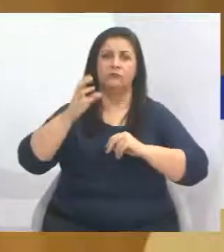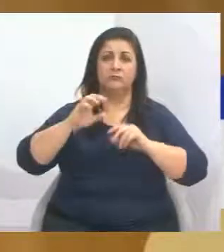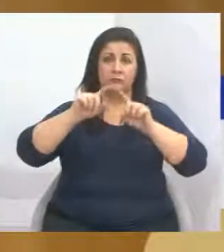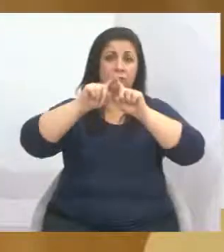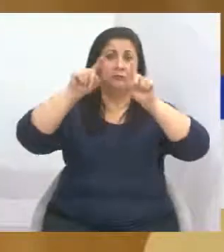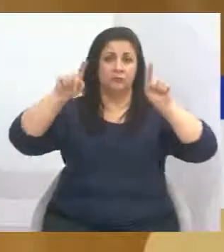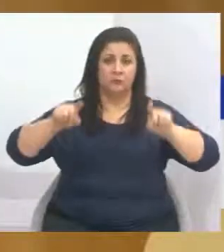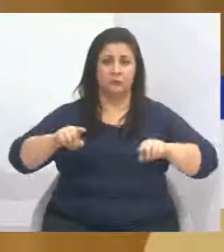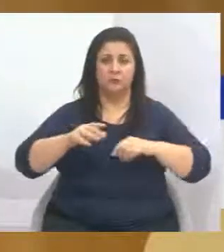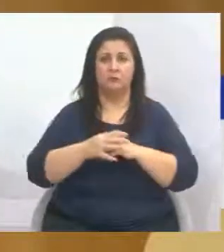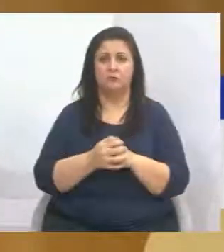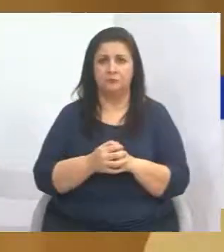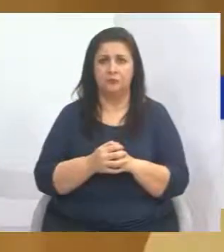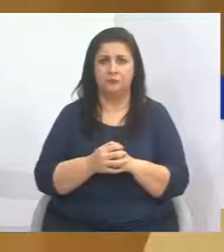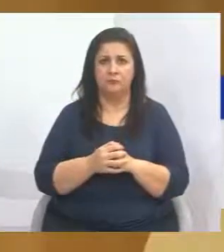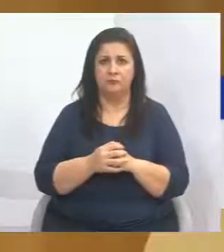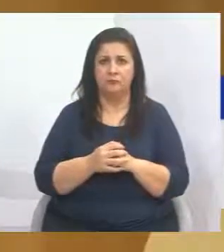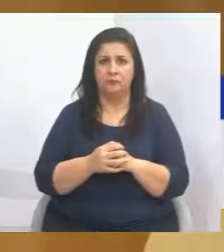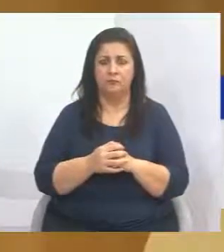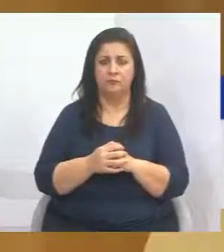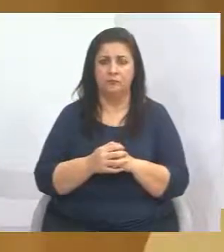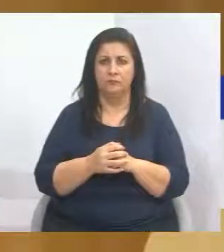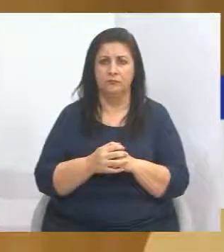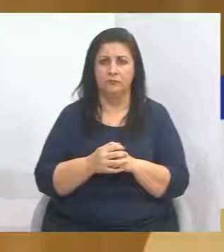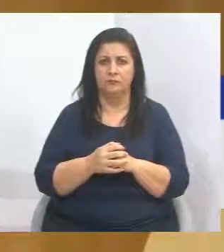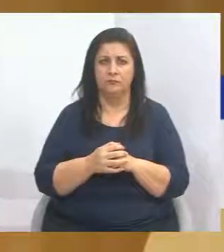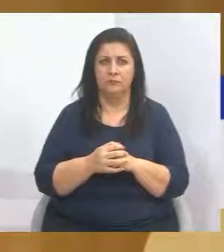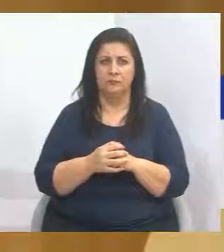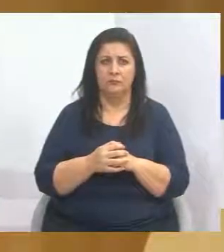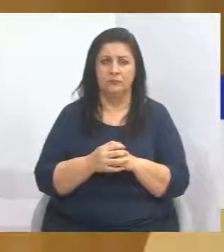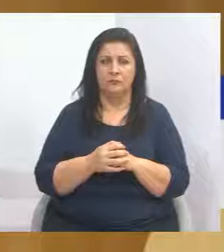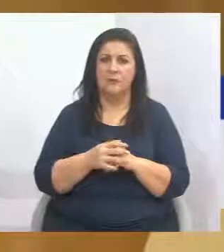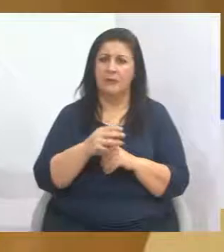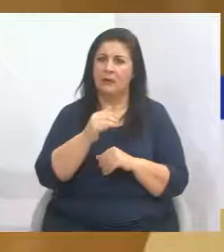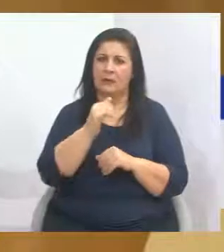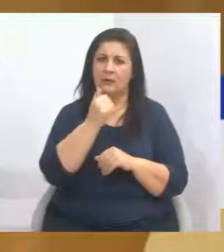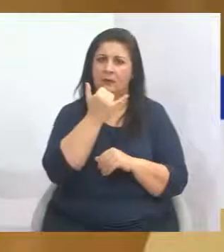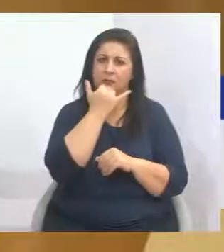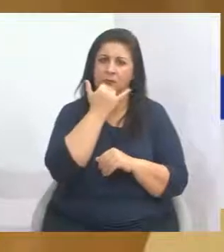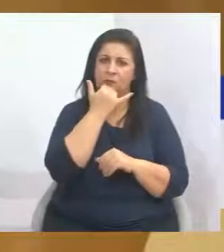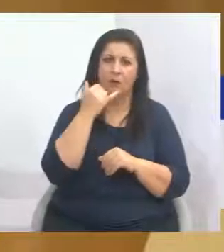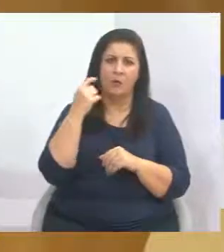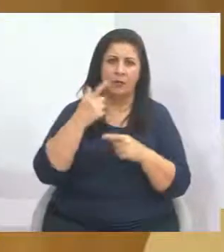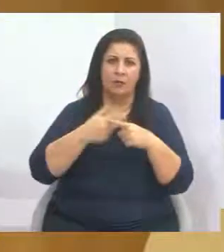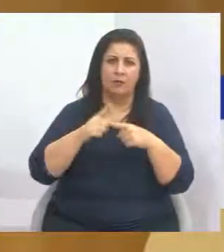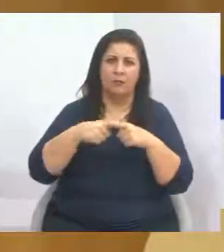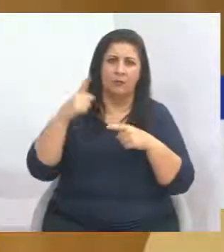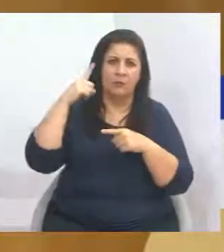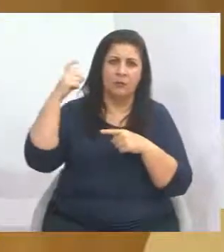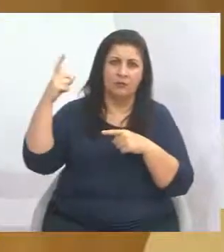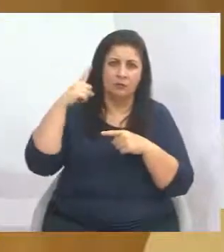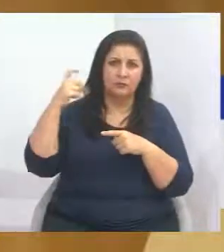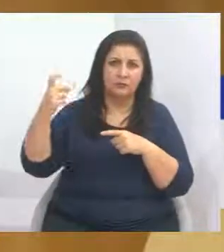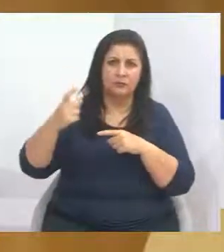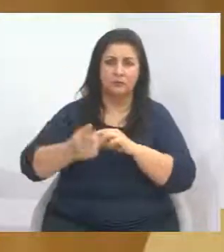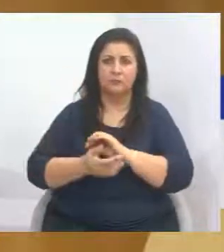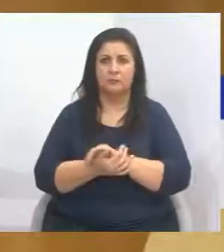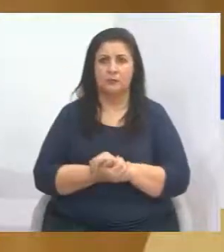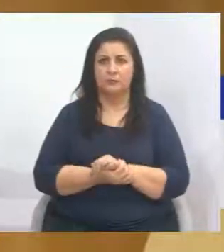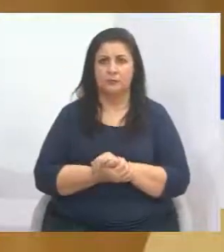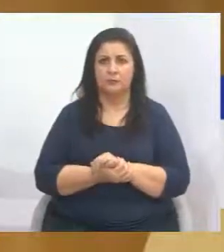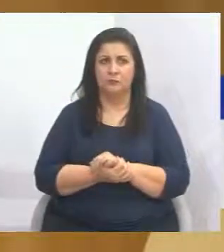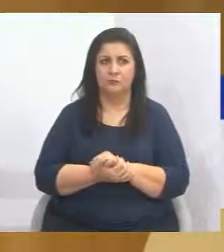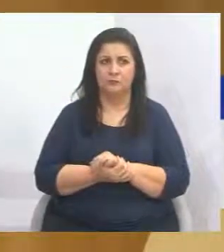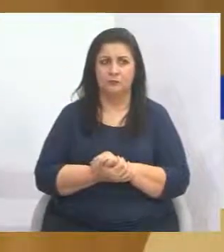invasão à esfera legislativa do Poder Executivo, norma que afronta os artigos 5º, 25º,